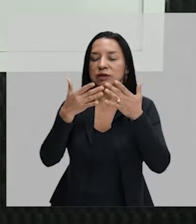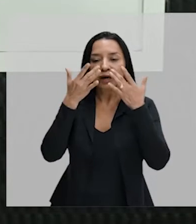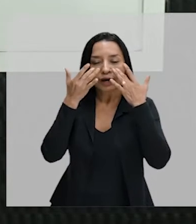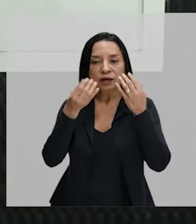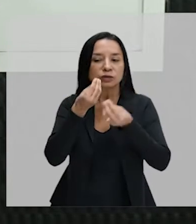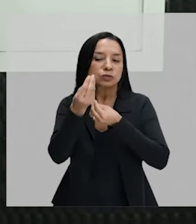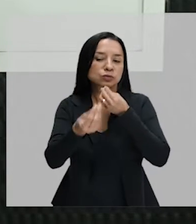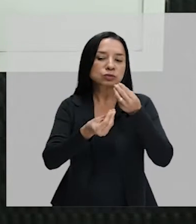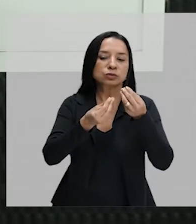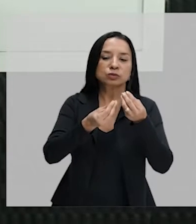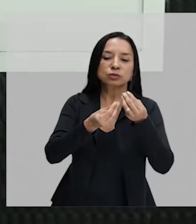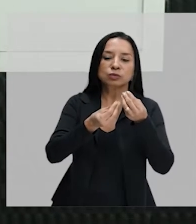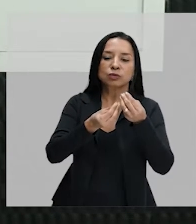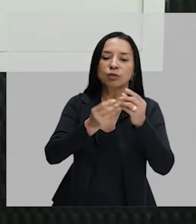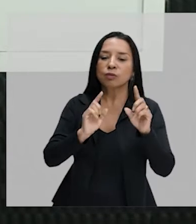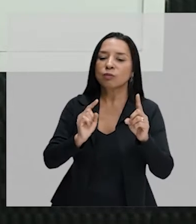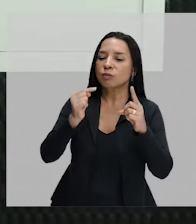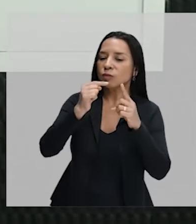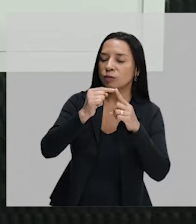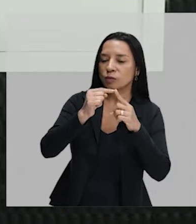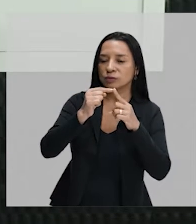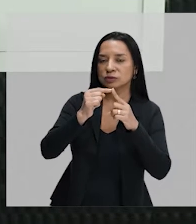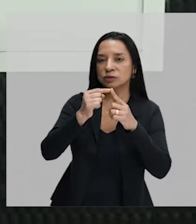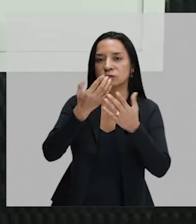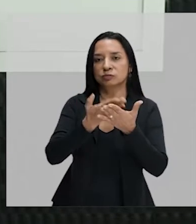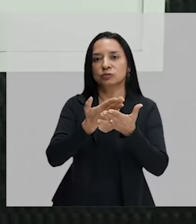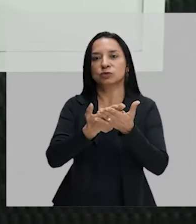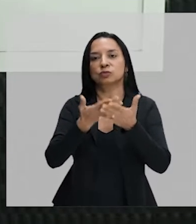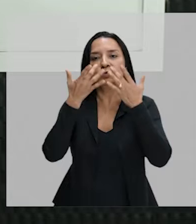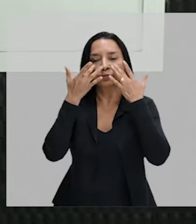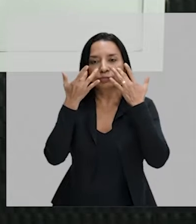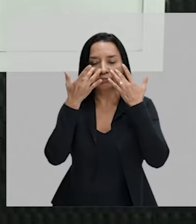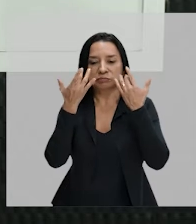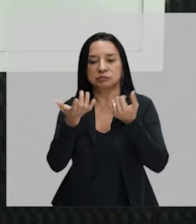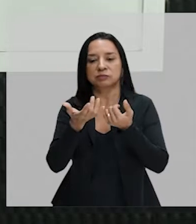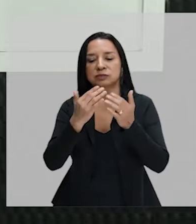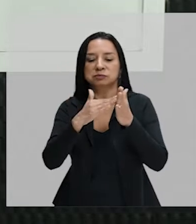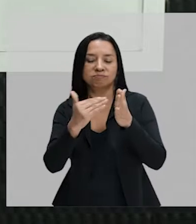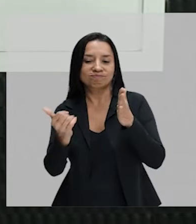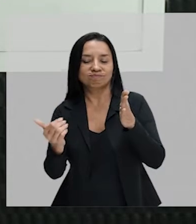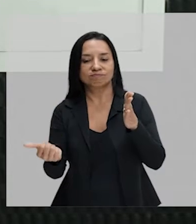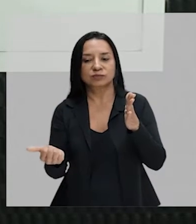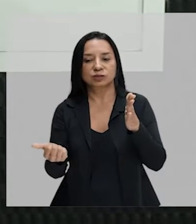a arte? Aí nós já temos aula também sobre isso. Mas veja só, porque a arte é uma